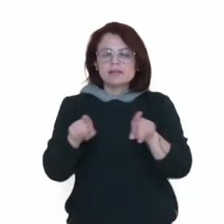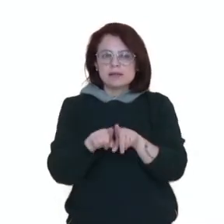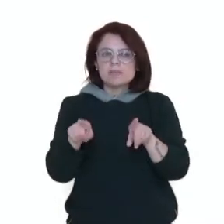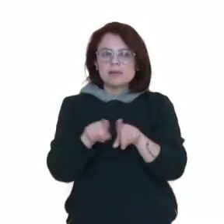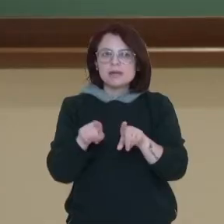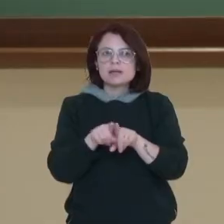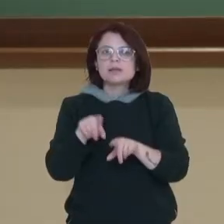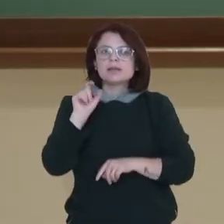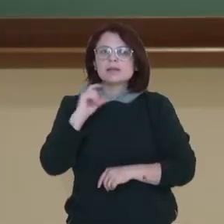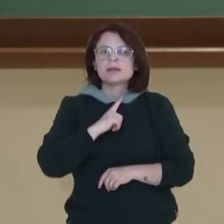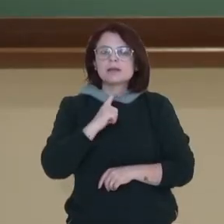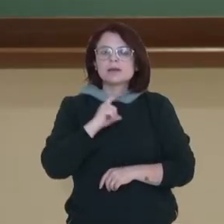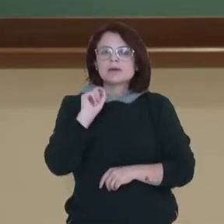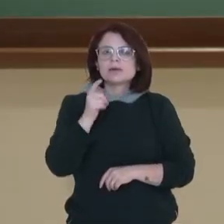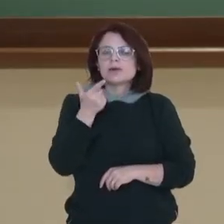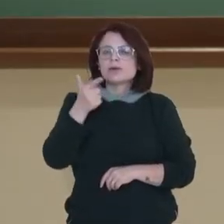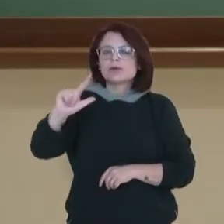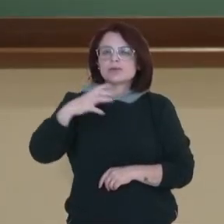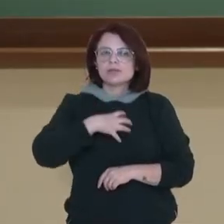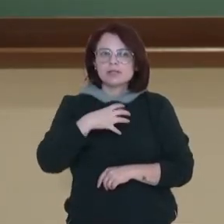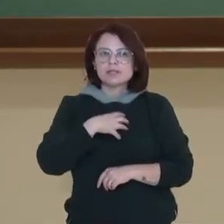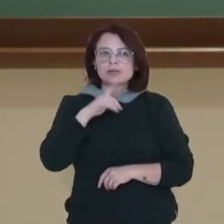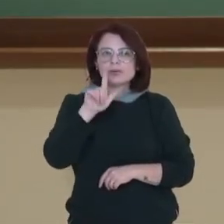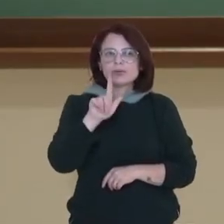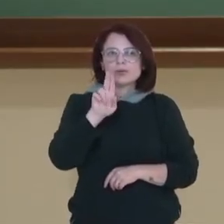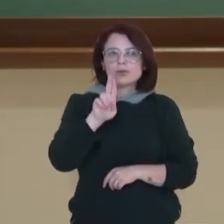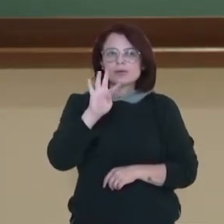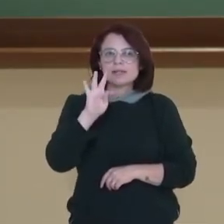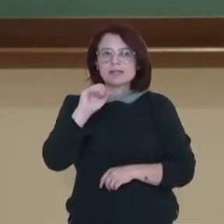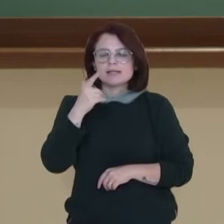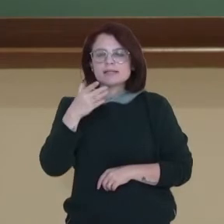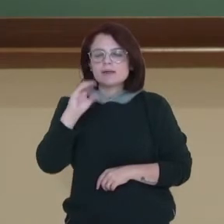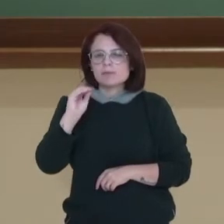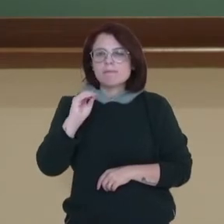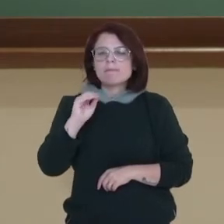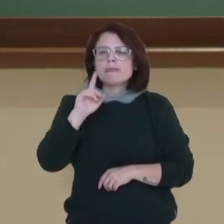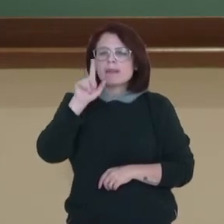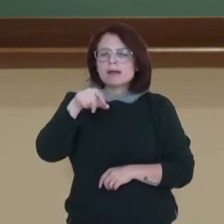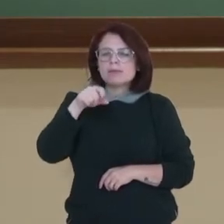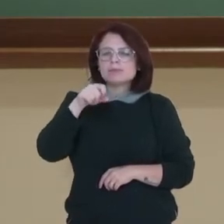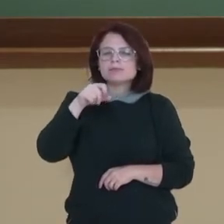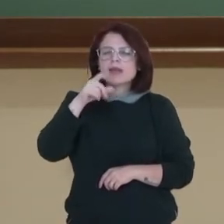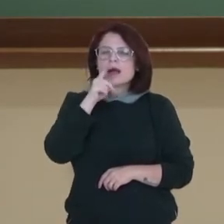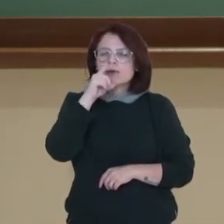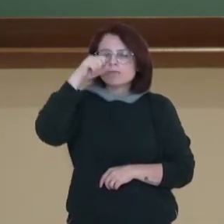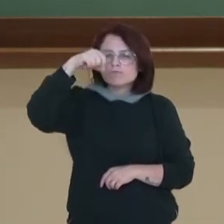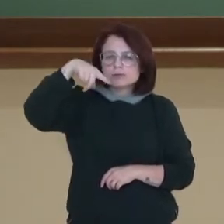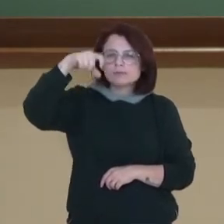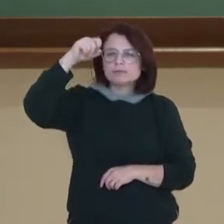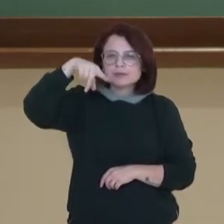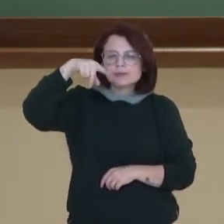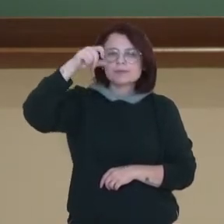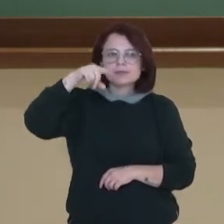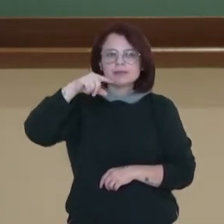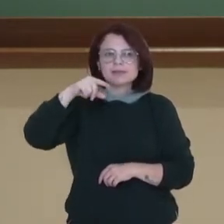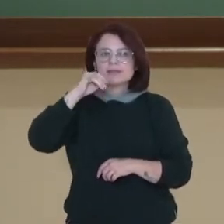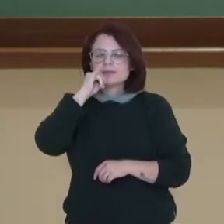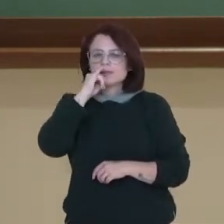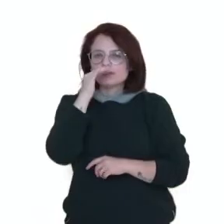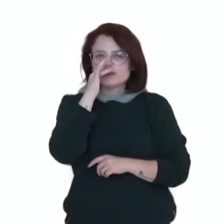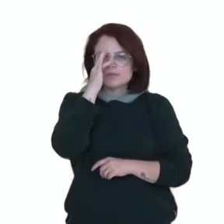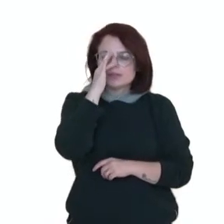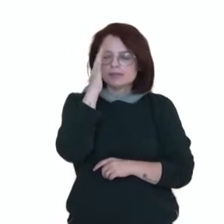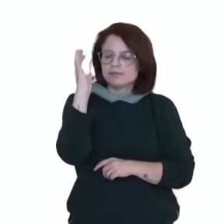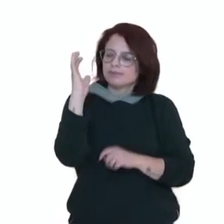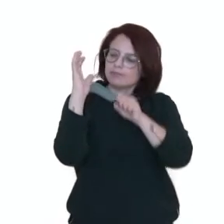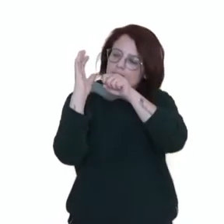plantas têm, né, uma outra situação que é a gutação, que é aquela formação de gotículas de água, né, em volta dela. Então, essa eliminação